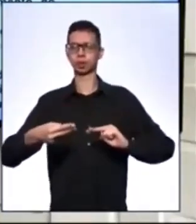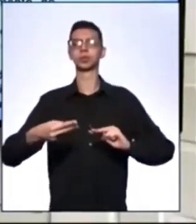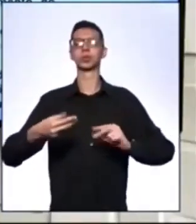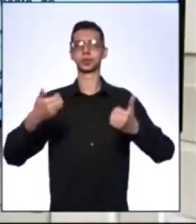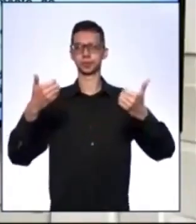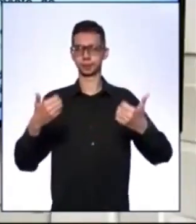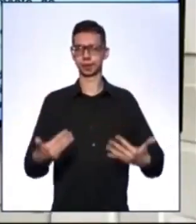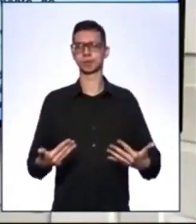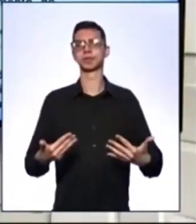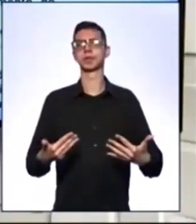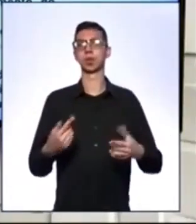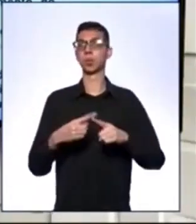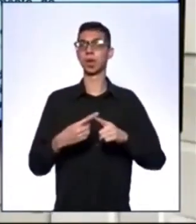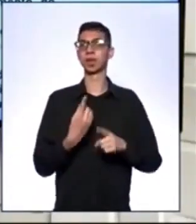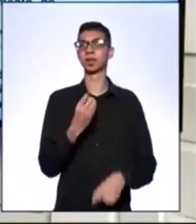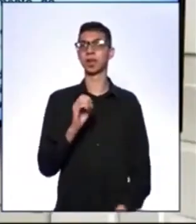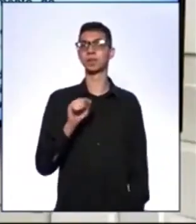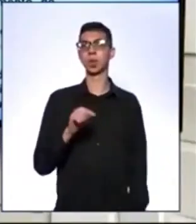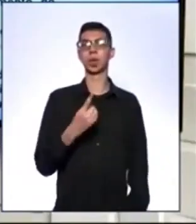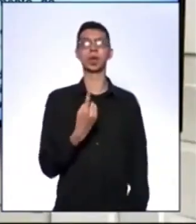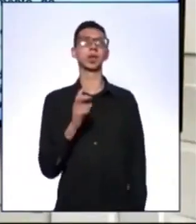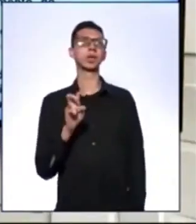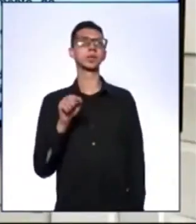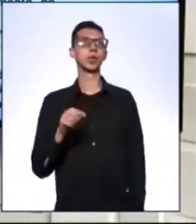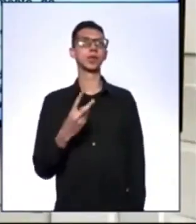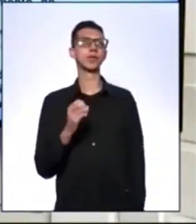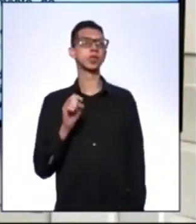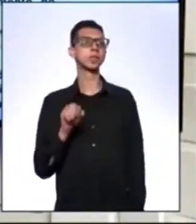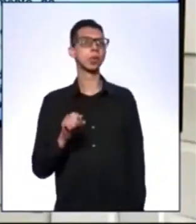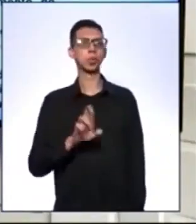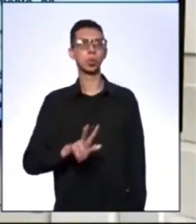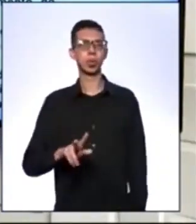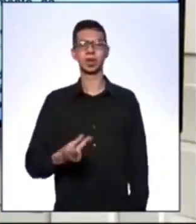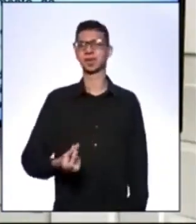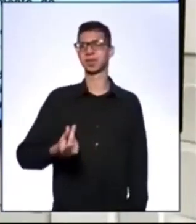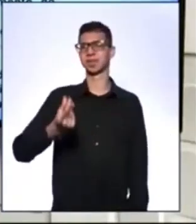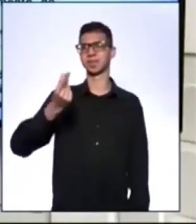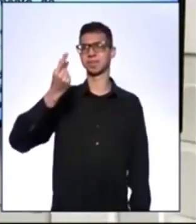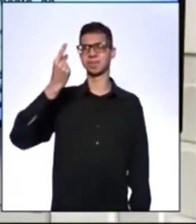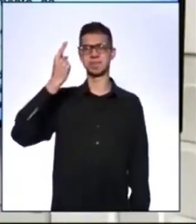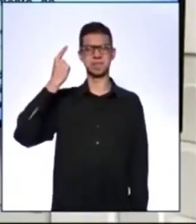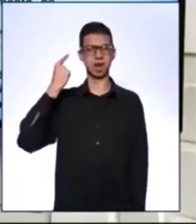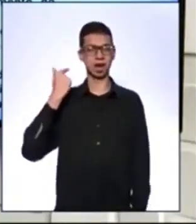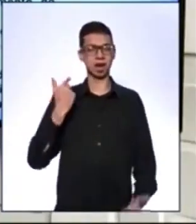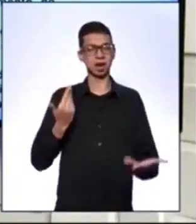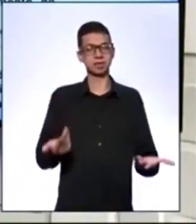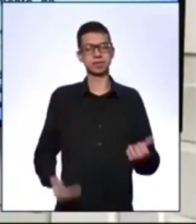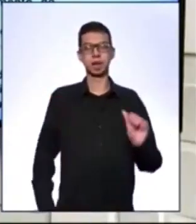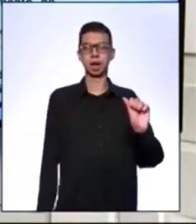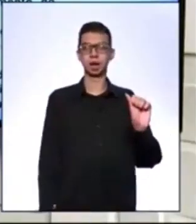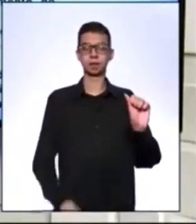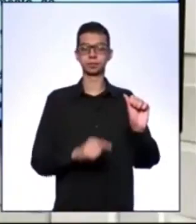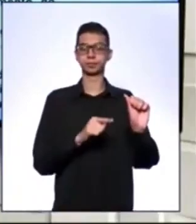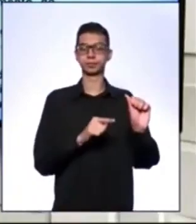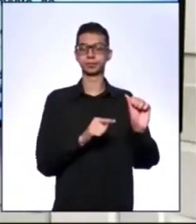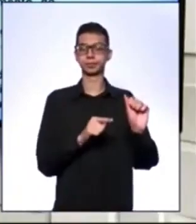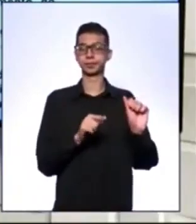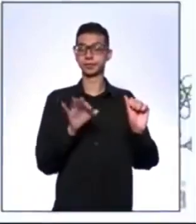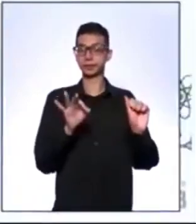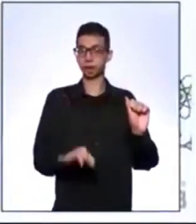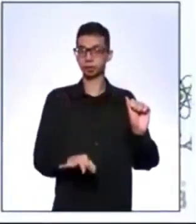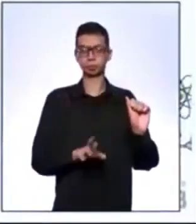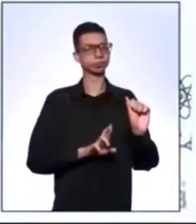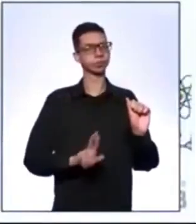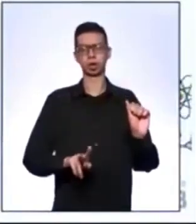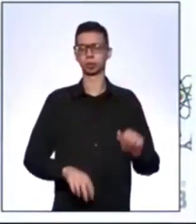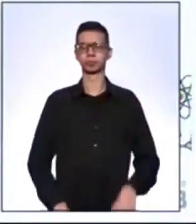teorias. Não é 10 mil, não é 15 mil, não é 20 mil, é muito mais do que isso. Então, a alternativa A não está correta. Vamos à